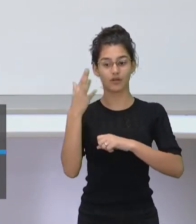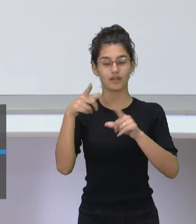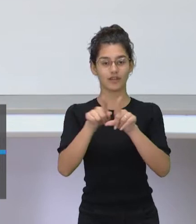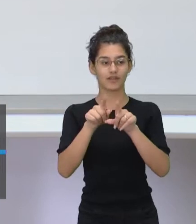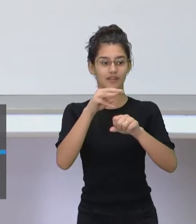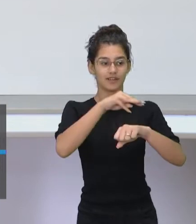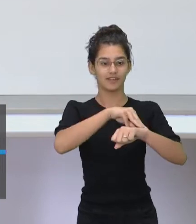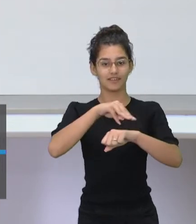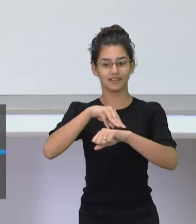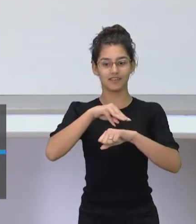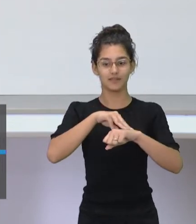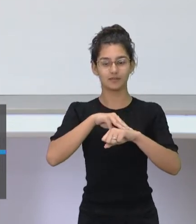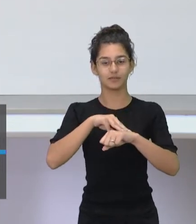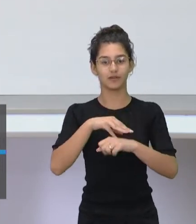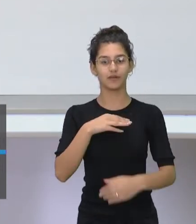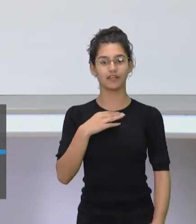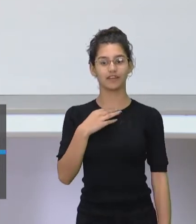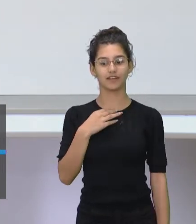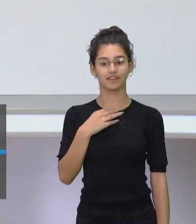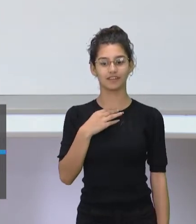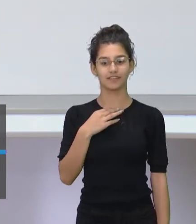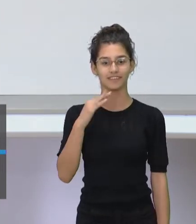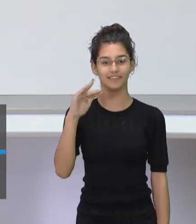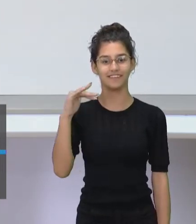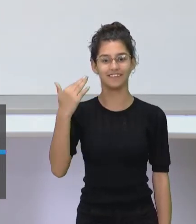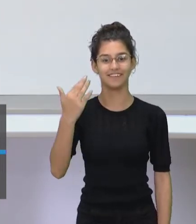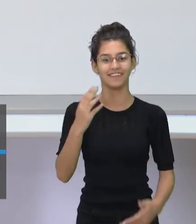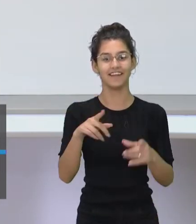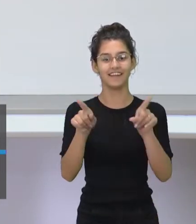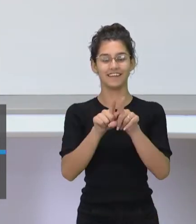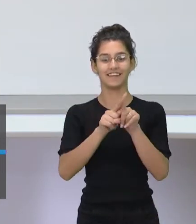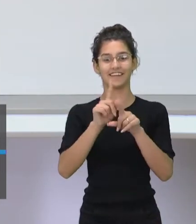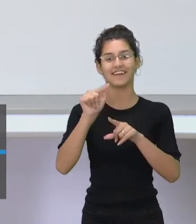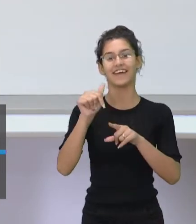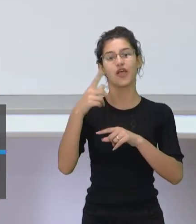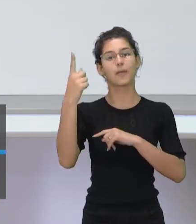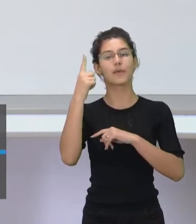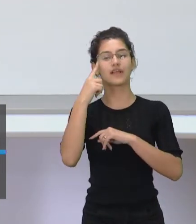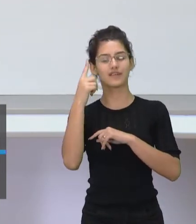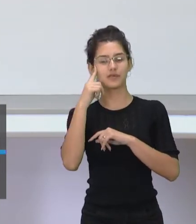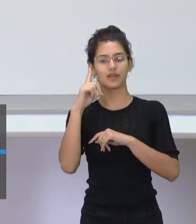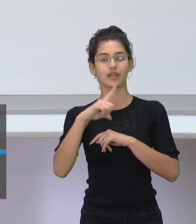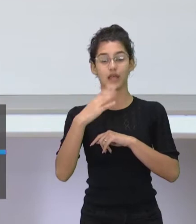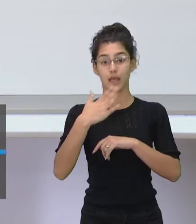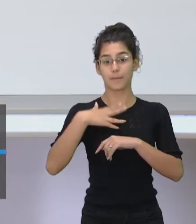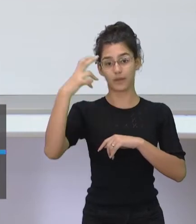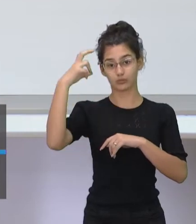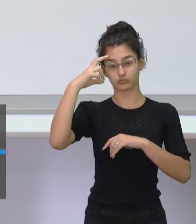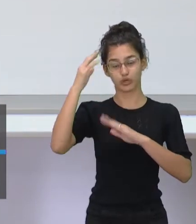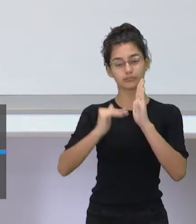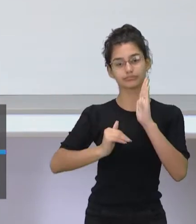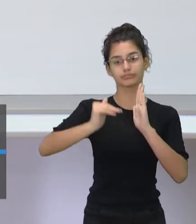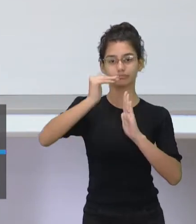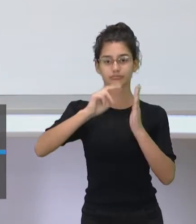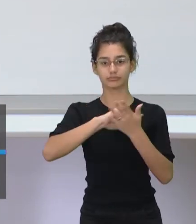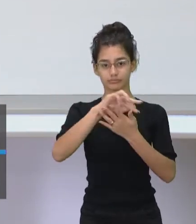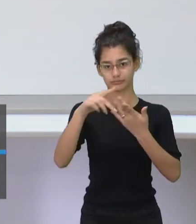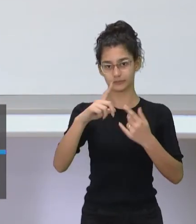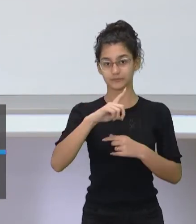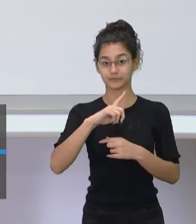momentos da história. Mas o etnocentrismo, ele também é esse pensamento, sabe? Que a minha cultura é superior às